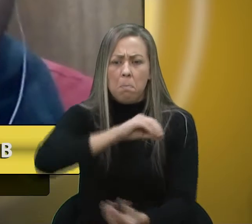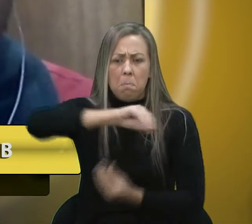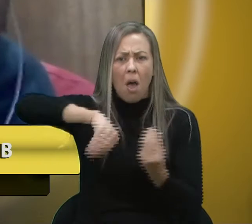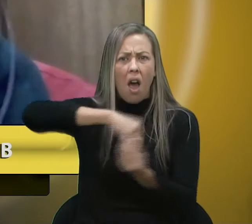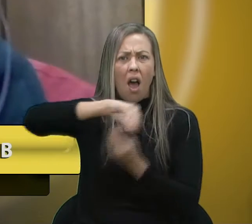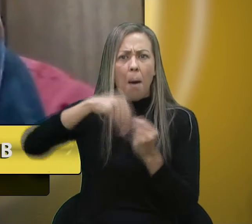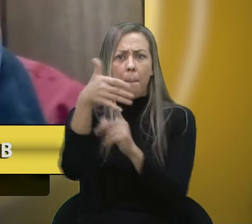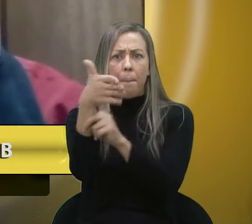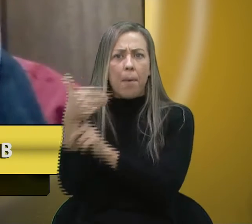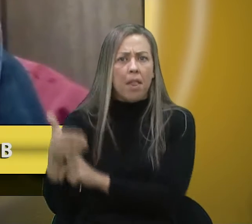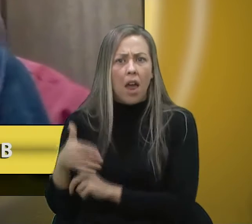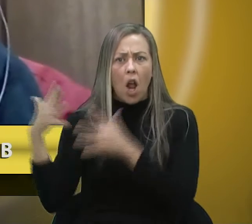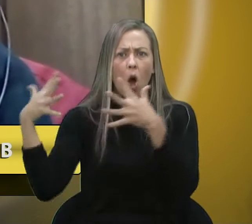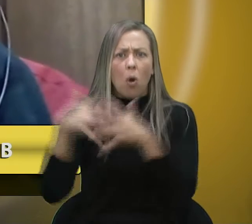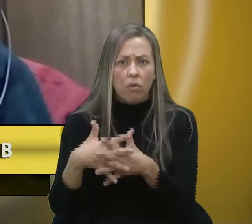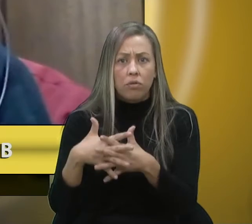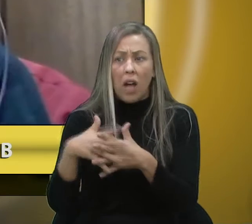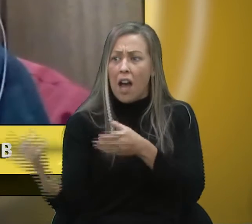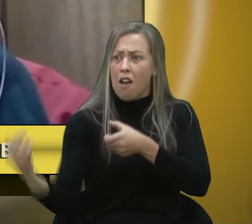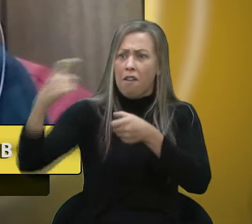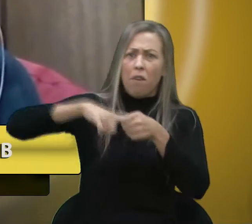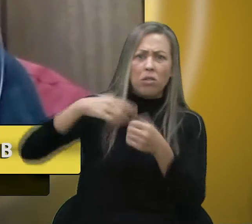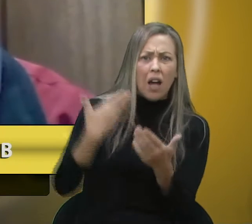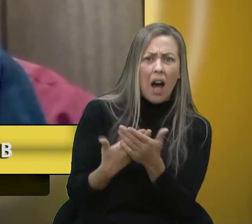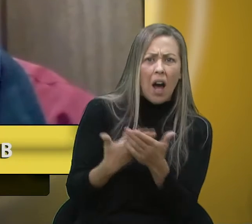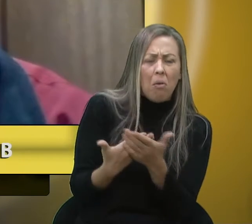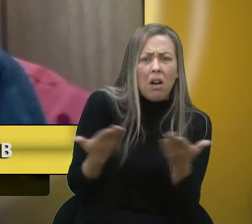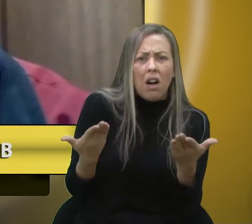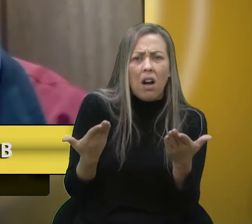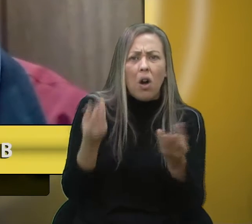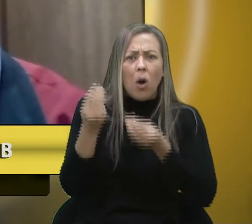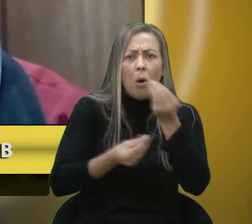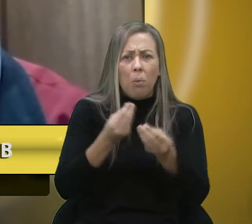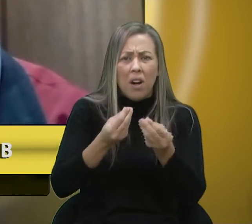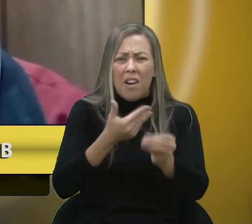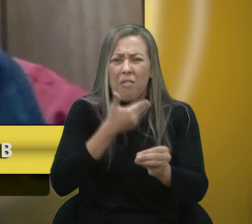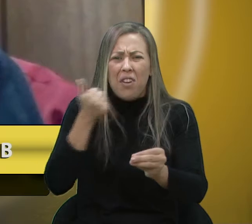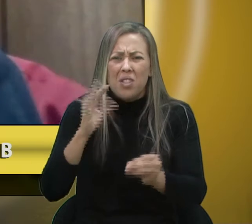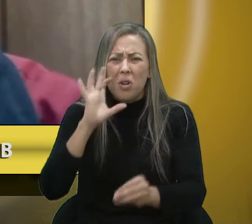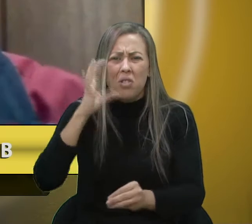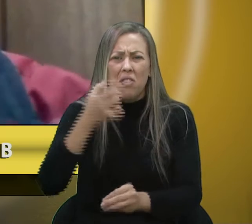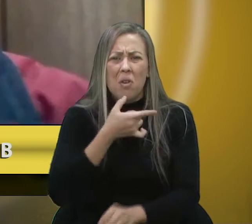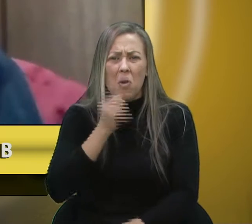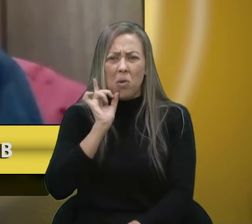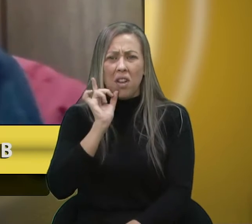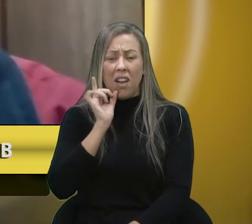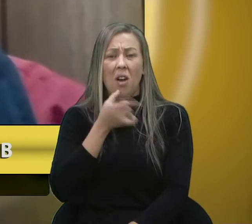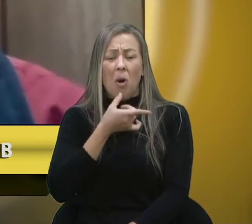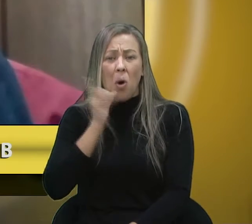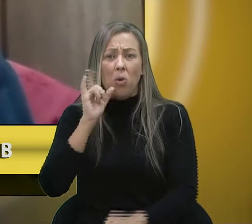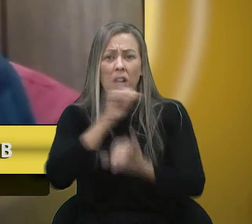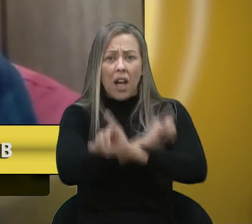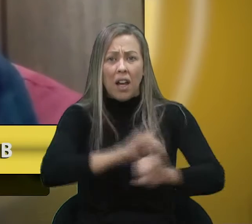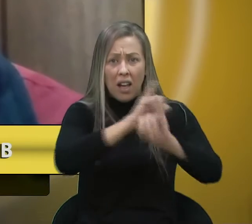Essa questão da retomada das aulas, ela seria facilmente solucionada e ontem foi dado o recado pela